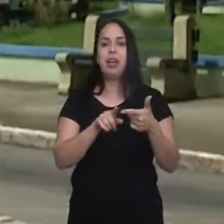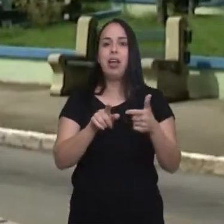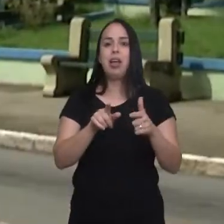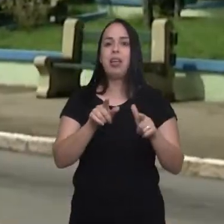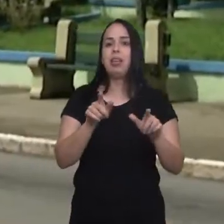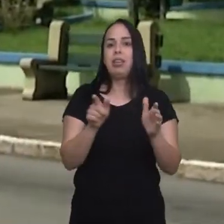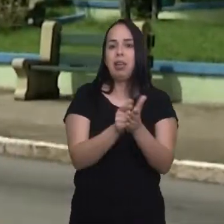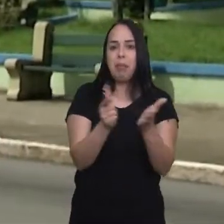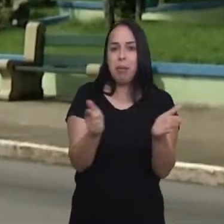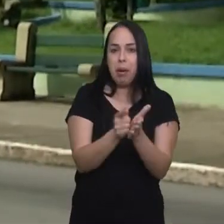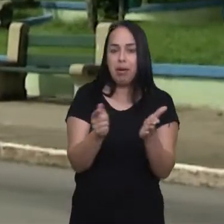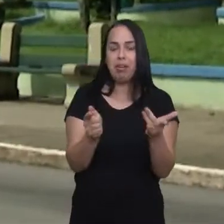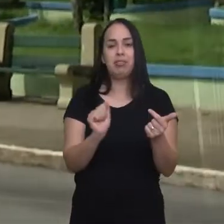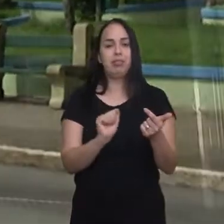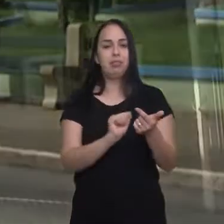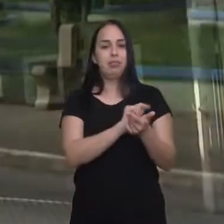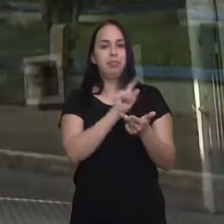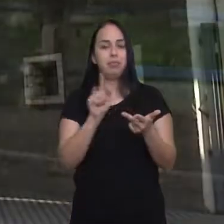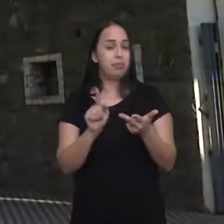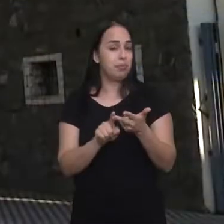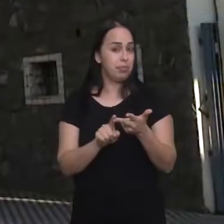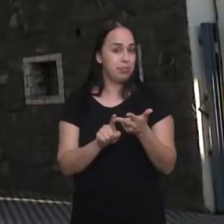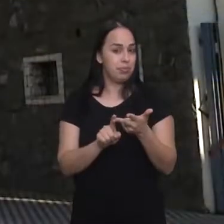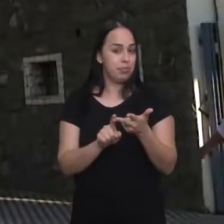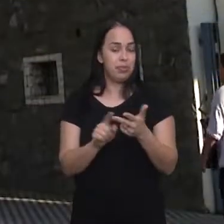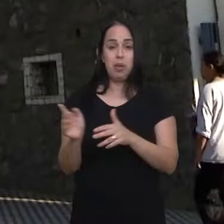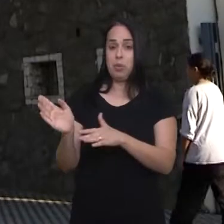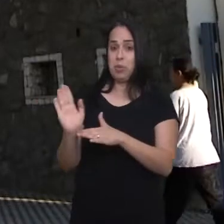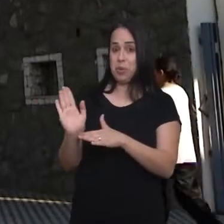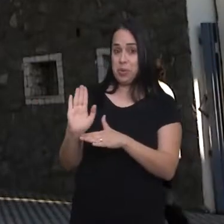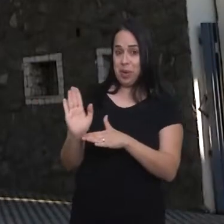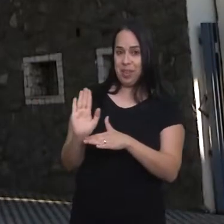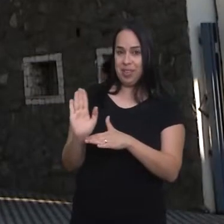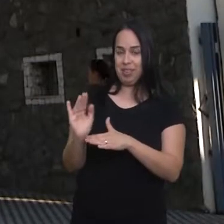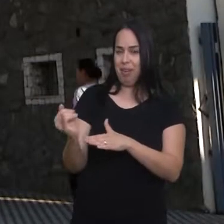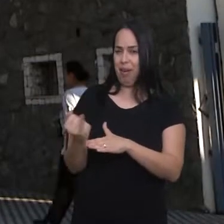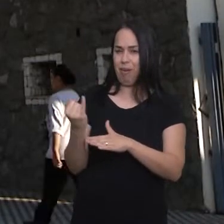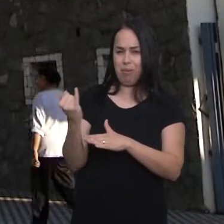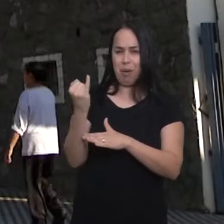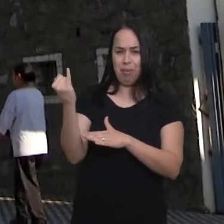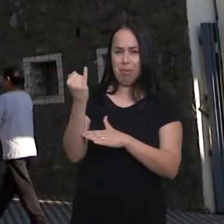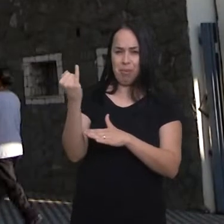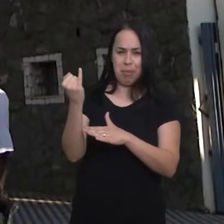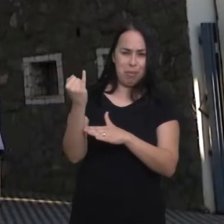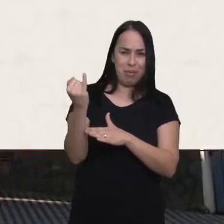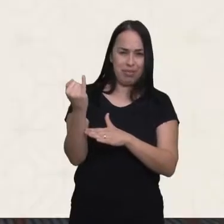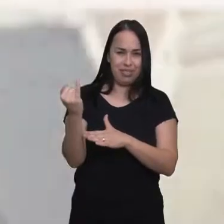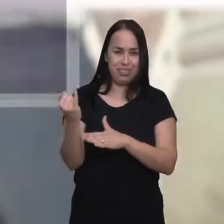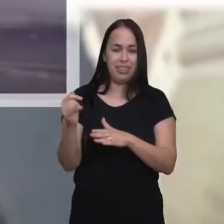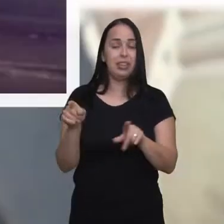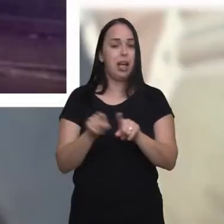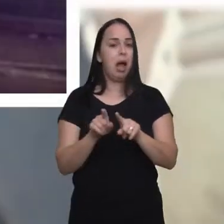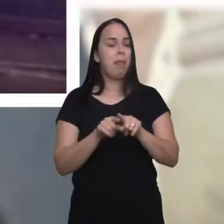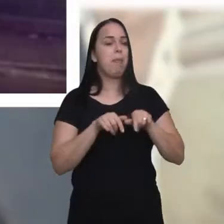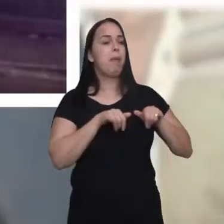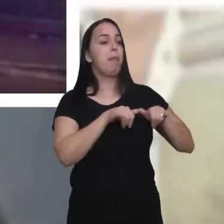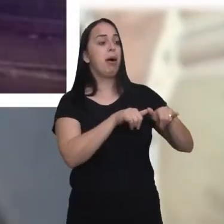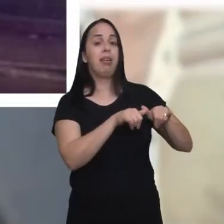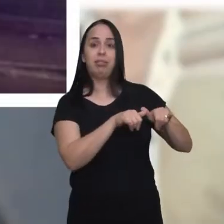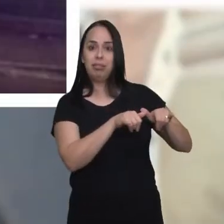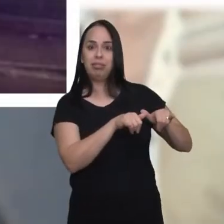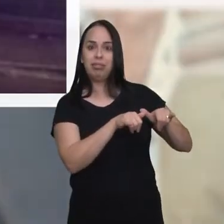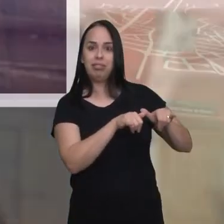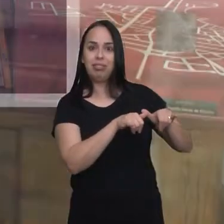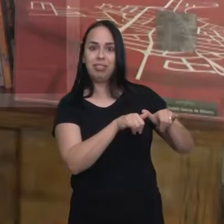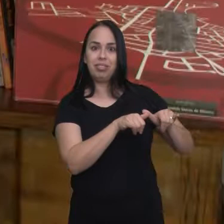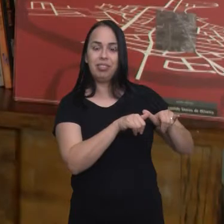pelo Corinthians na Praça Antônio Prado, o Cine Santana, com sua imponente presença no bairro, o supermercado Cuitelo, um